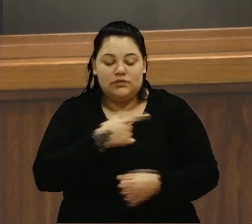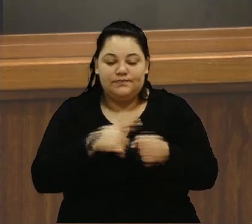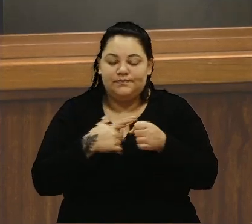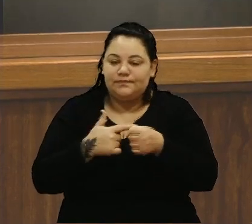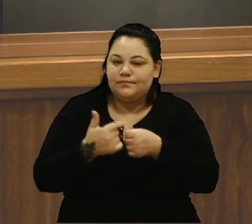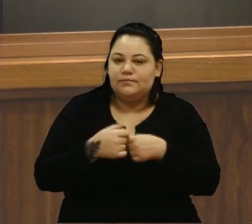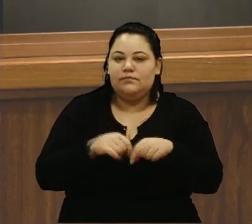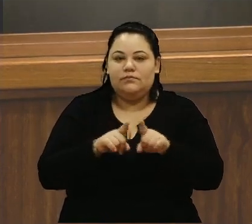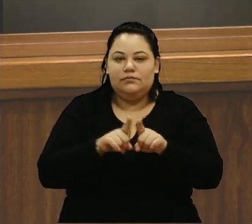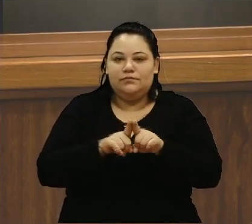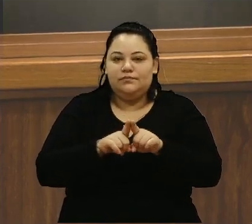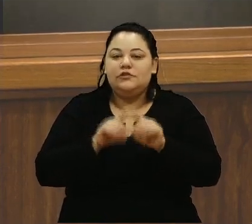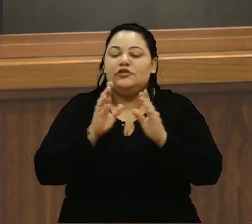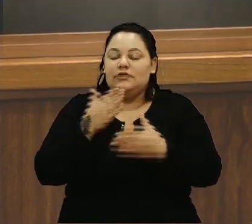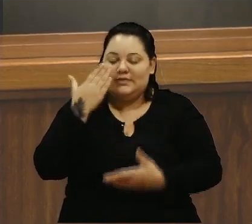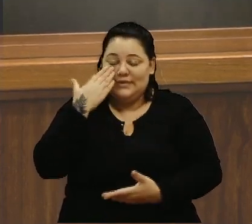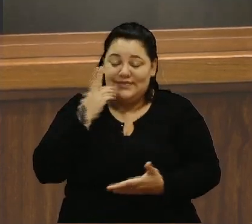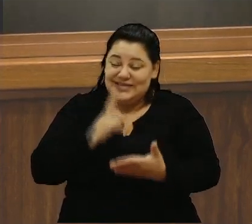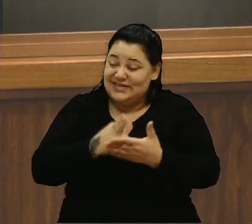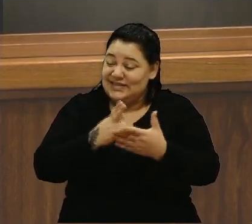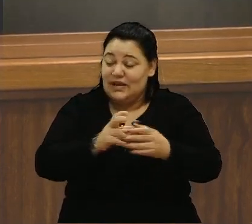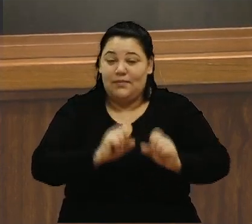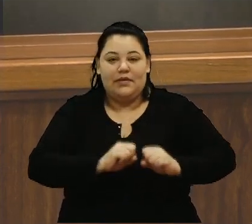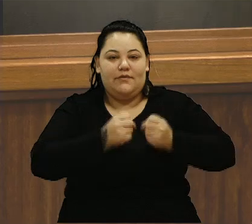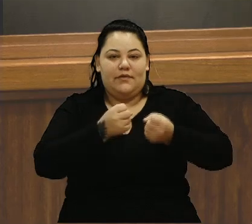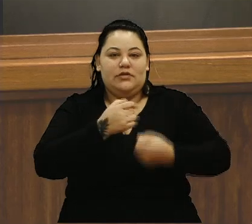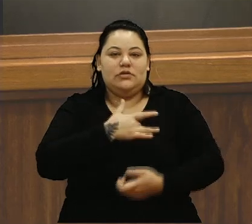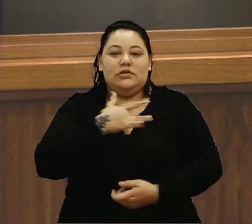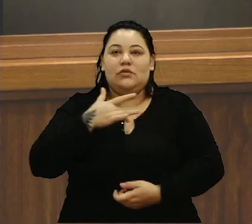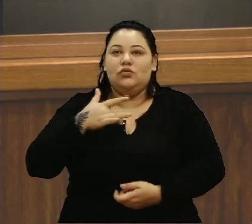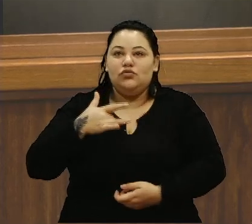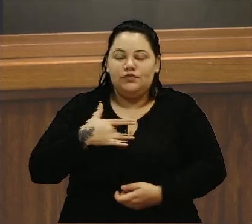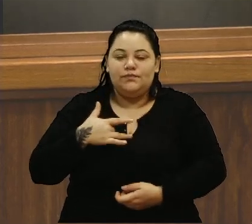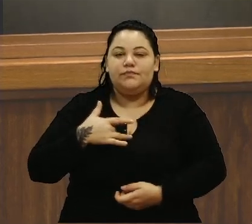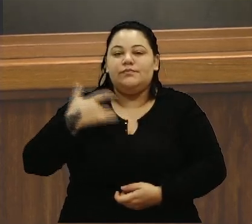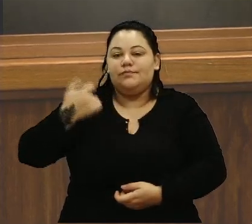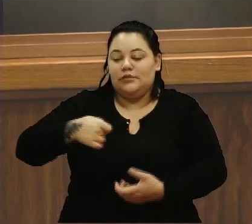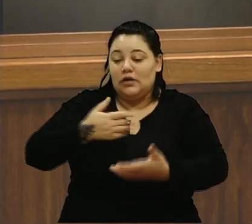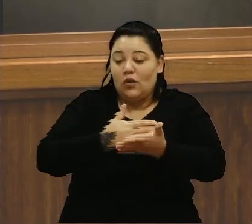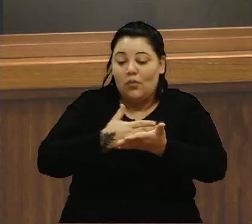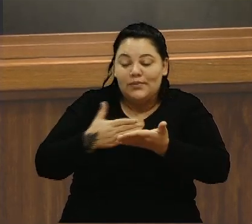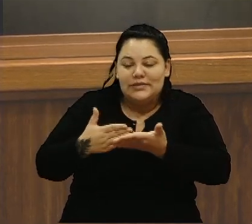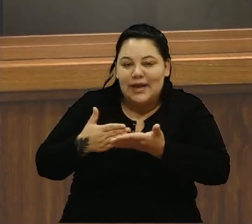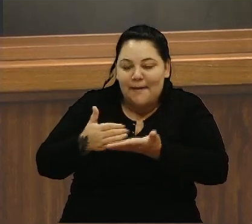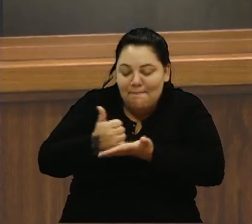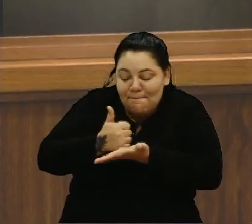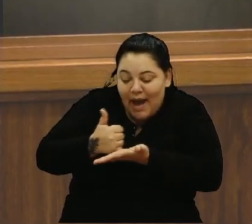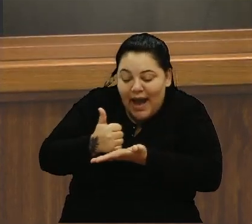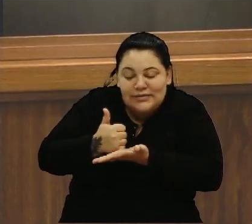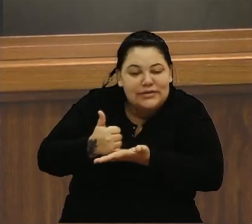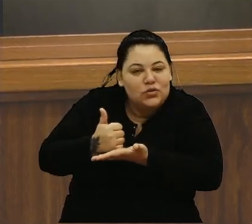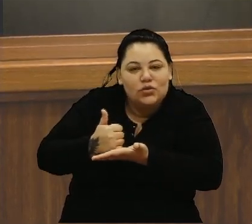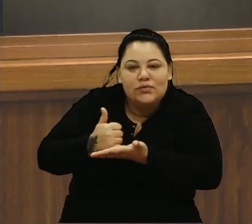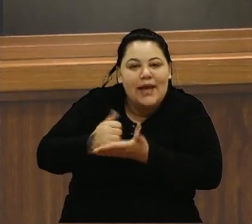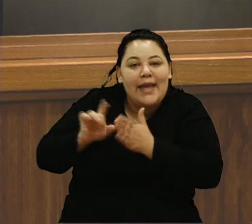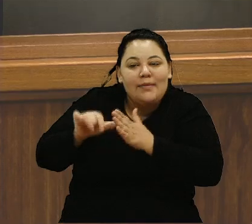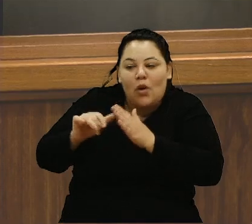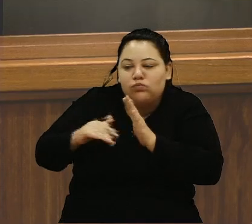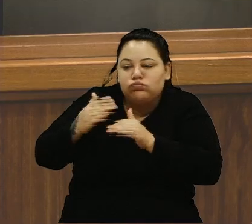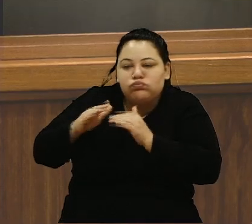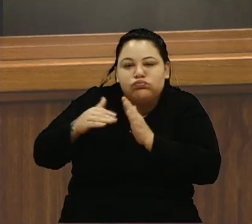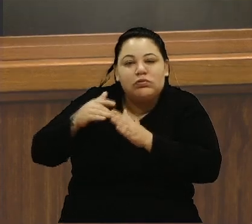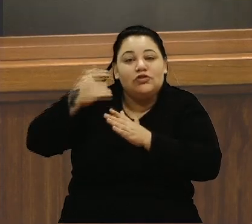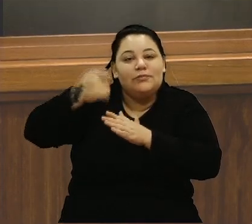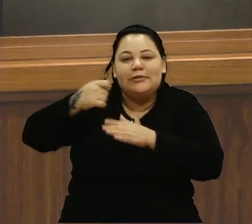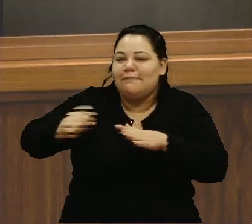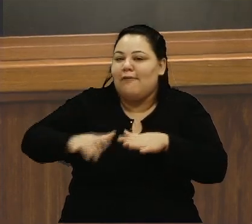gente sabe e sempre defende aqui que a saúde ela tem que começar pela base. Nós precisamos valorizar muito